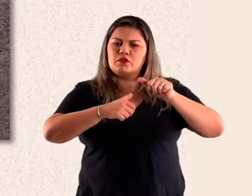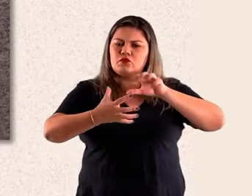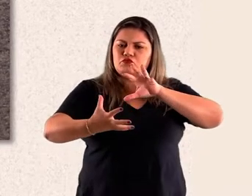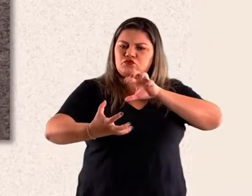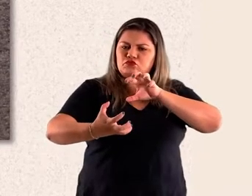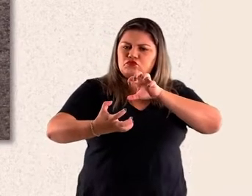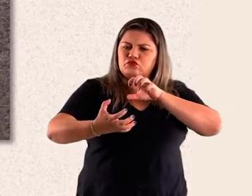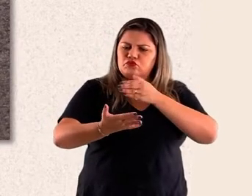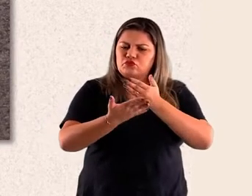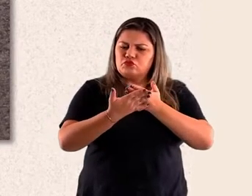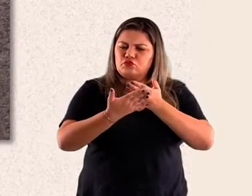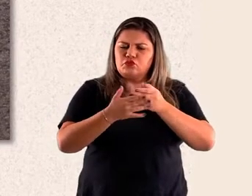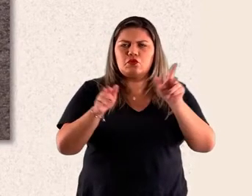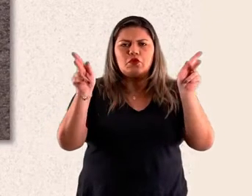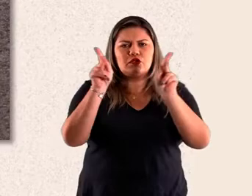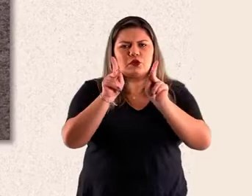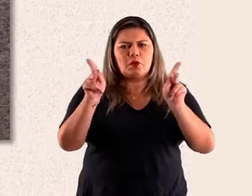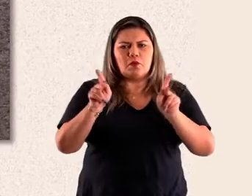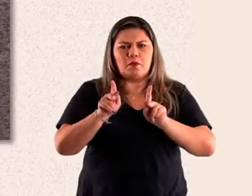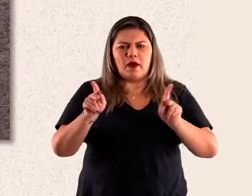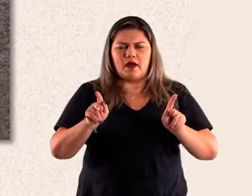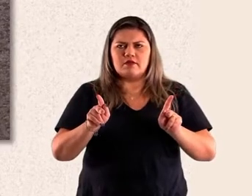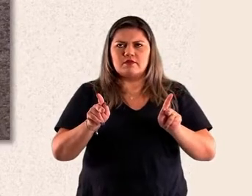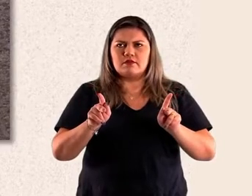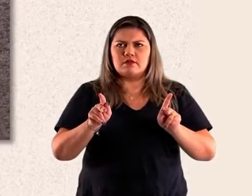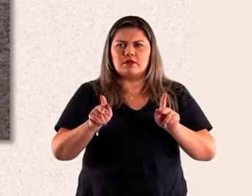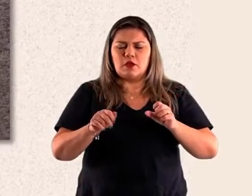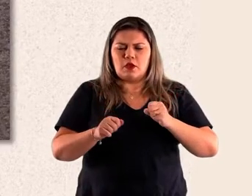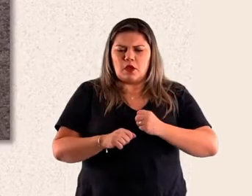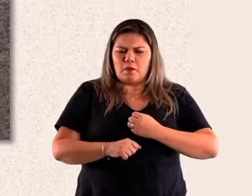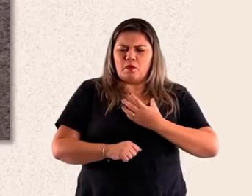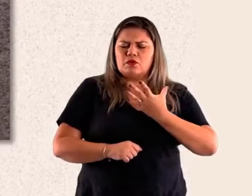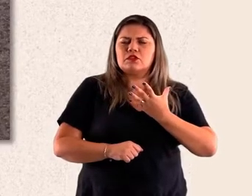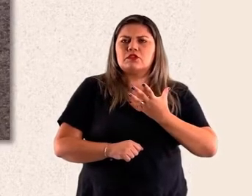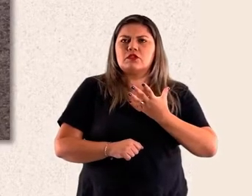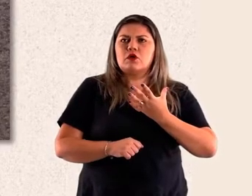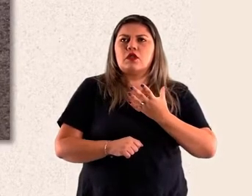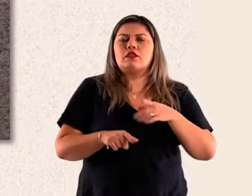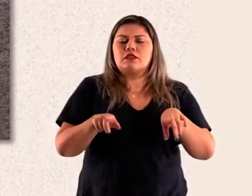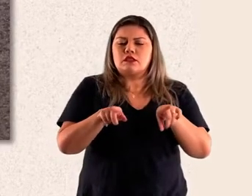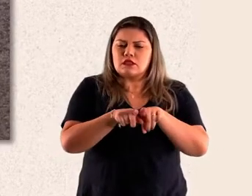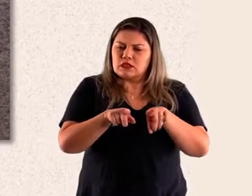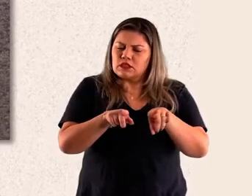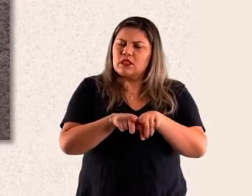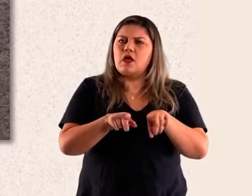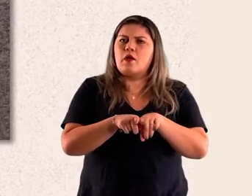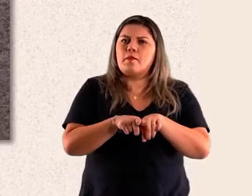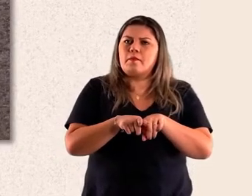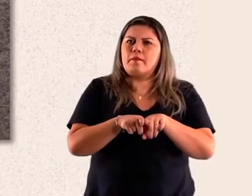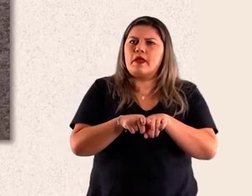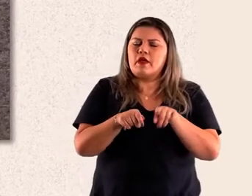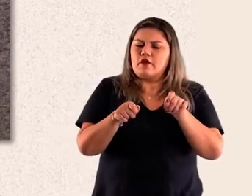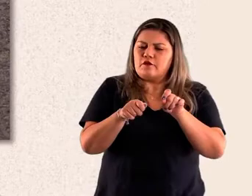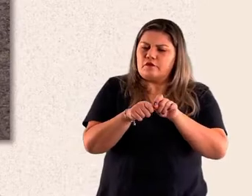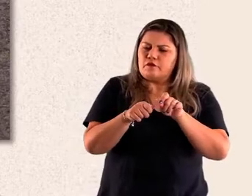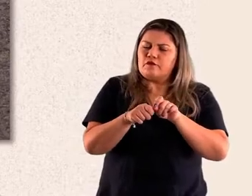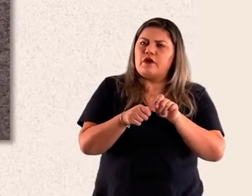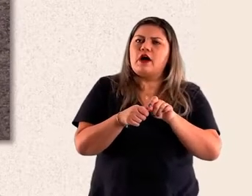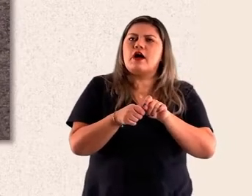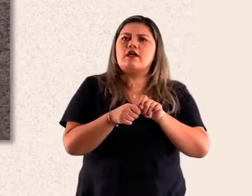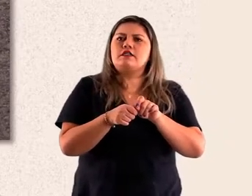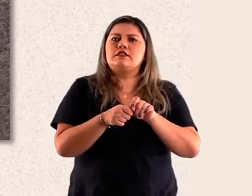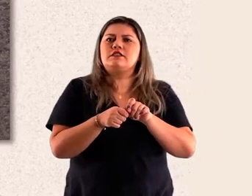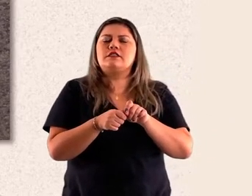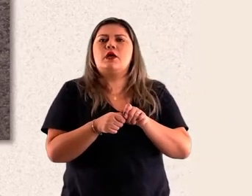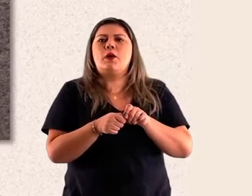Estudos de paz com ênfase no equilíbrio emocional pelo Instituto pai semente e atualmente facilitadora do referido curso